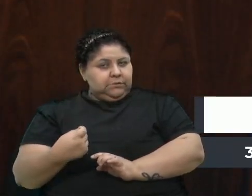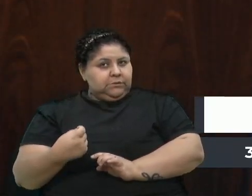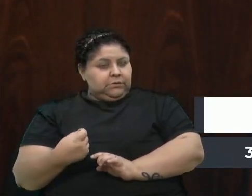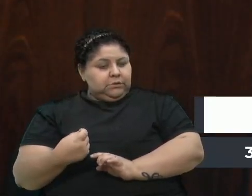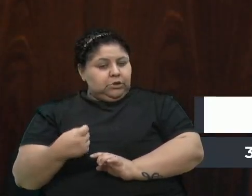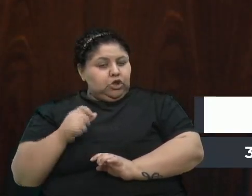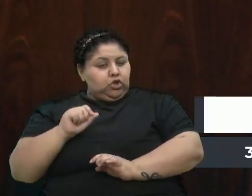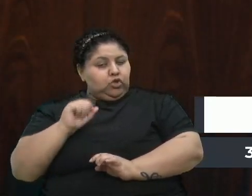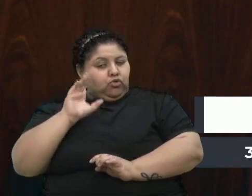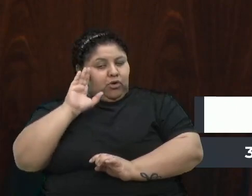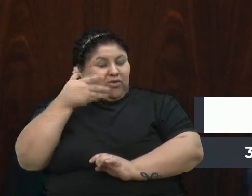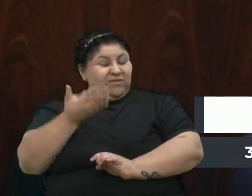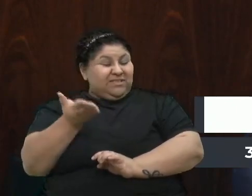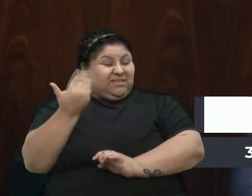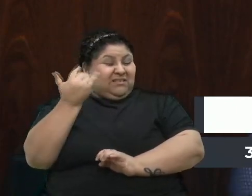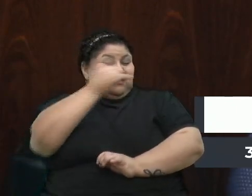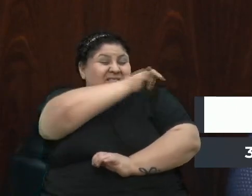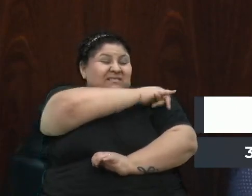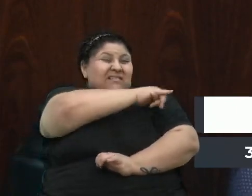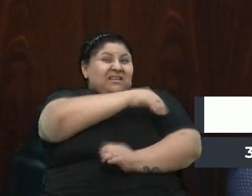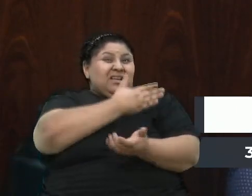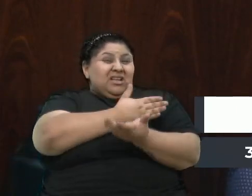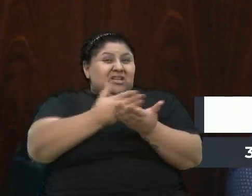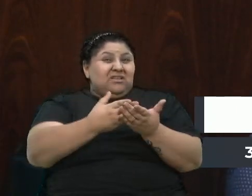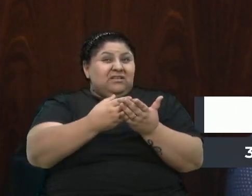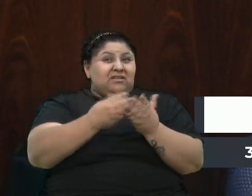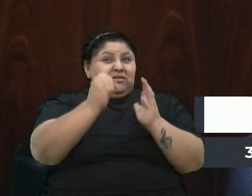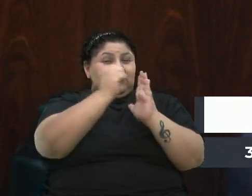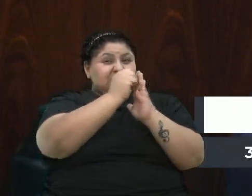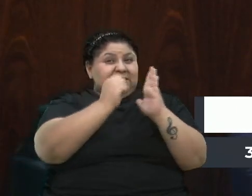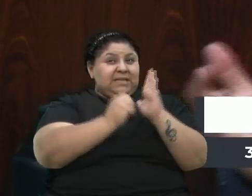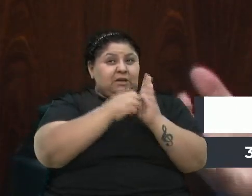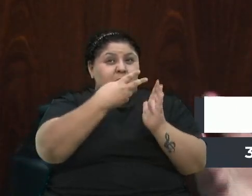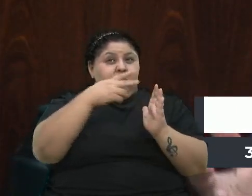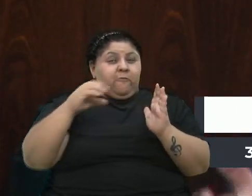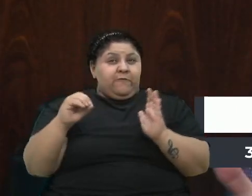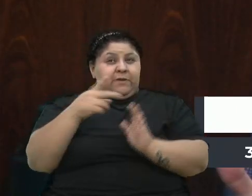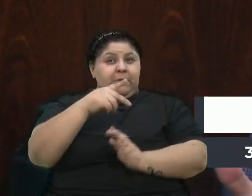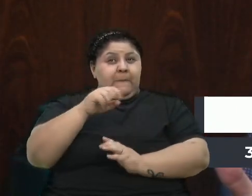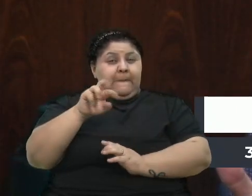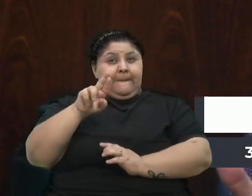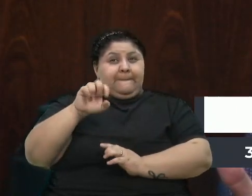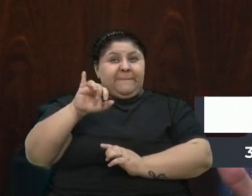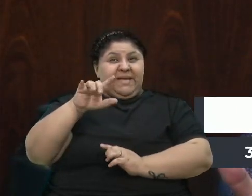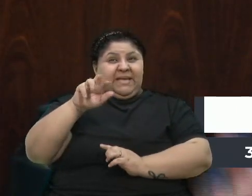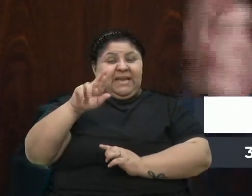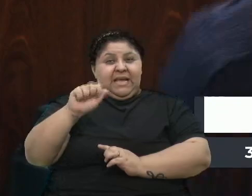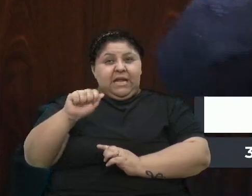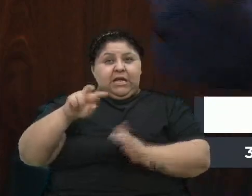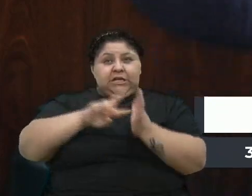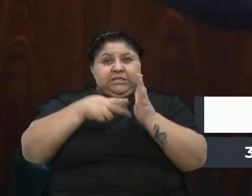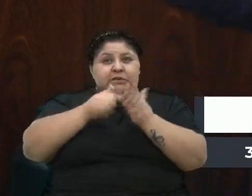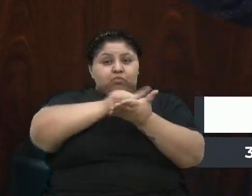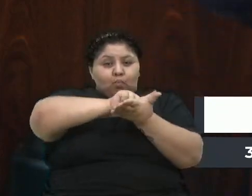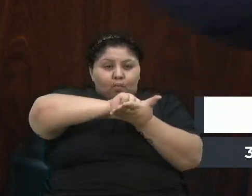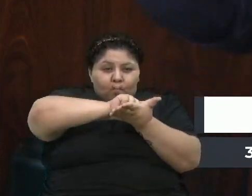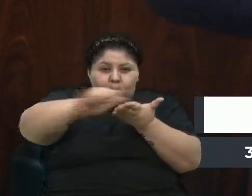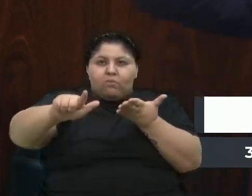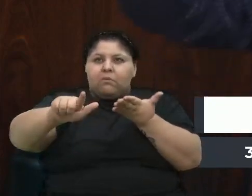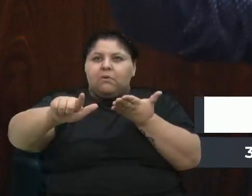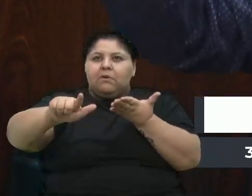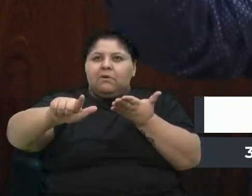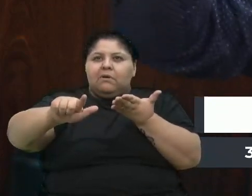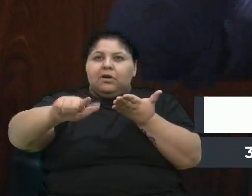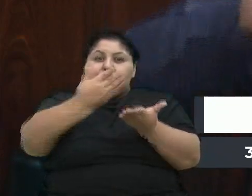aconteceu lá no Rio de Janeiro, no início do século XX, com o Pereira Passos, que era a ideia de higienizar, de tirar os pobres do centro